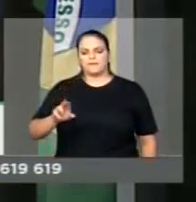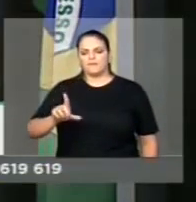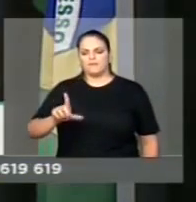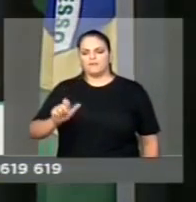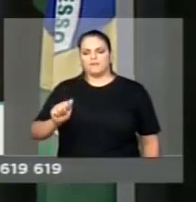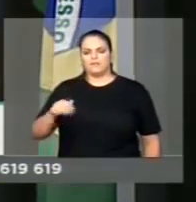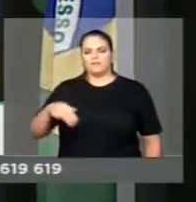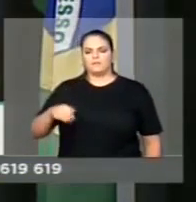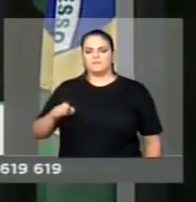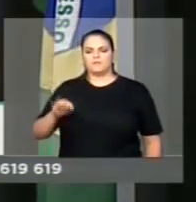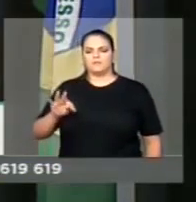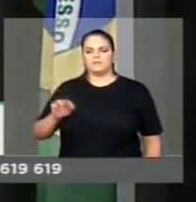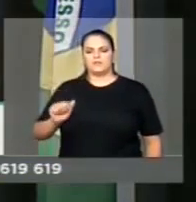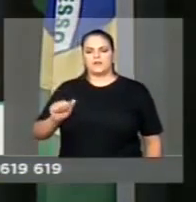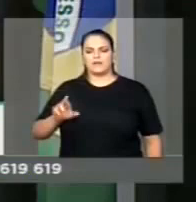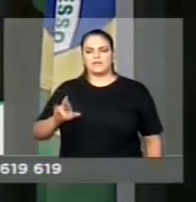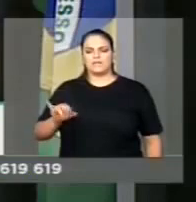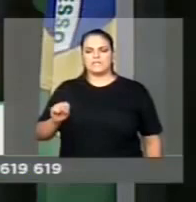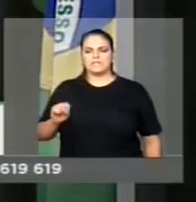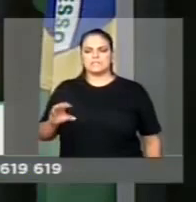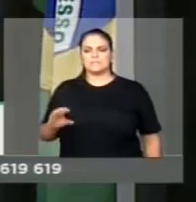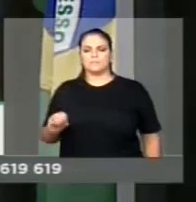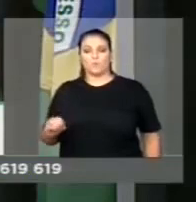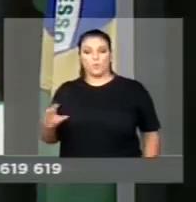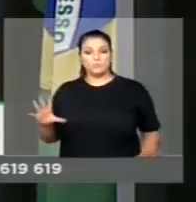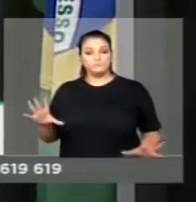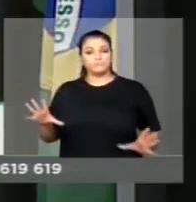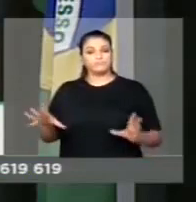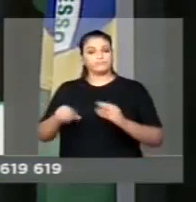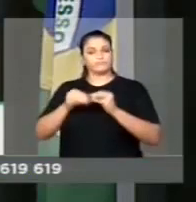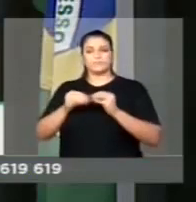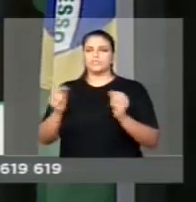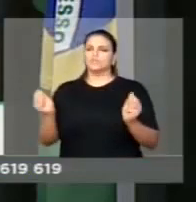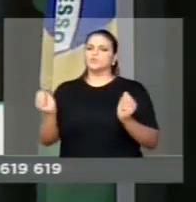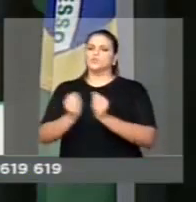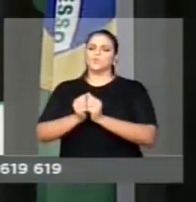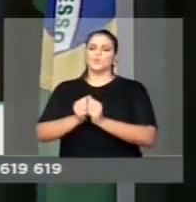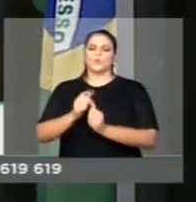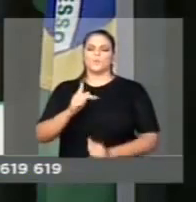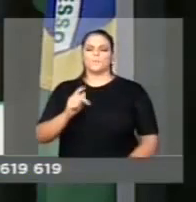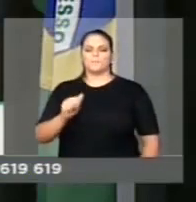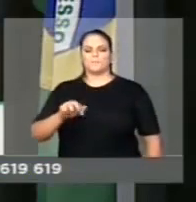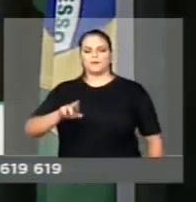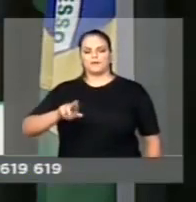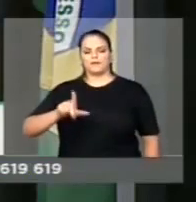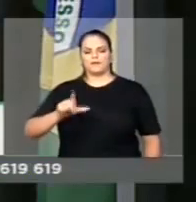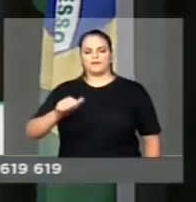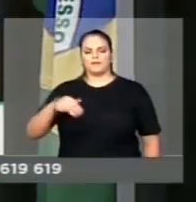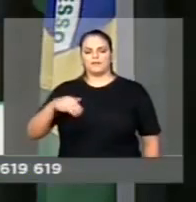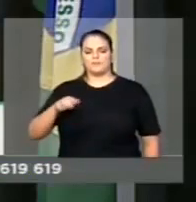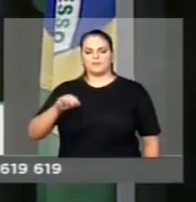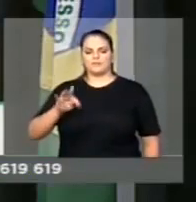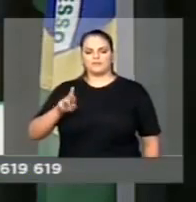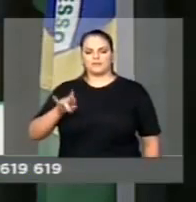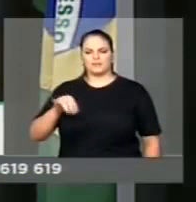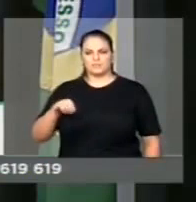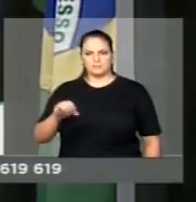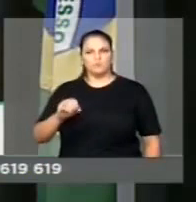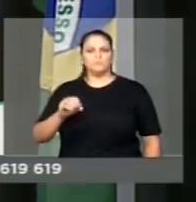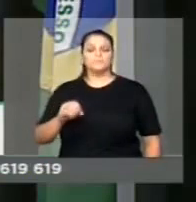Garantia, Poupança, TJLP, Selic, no meu entendimento, deveriam estar todos